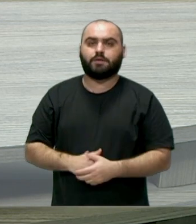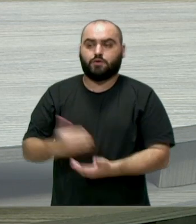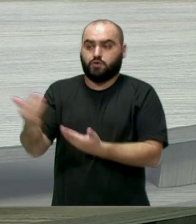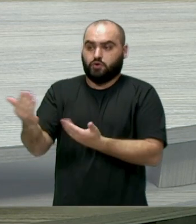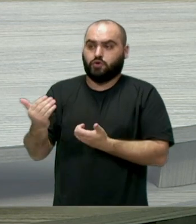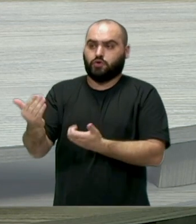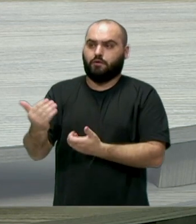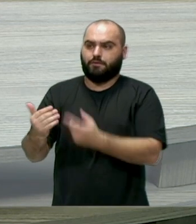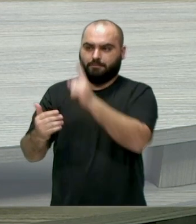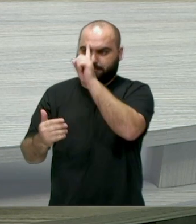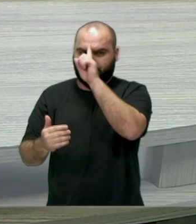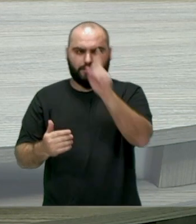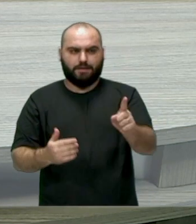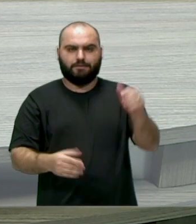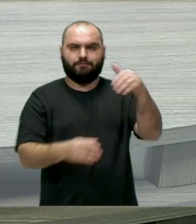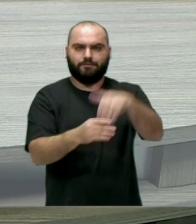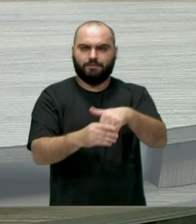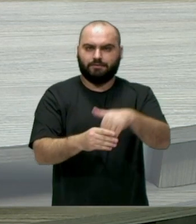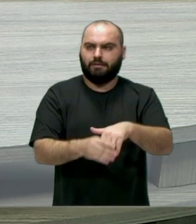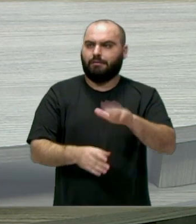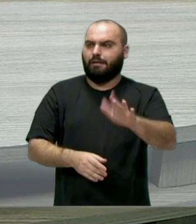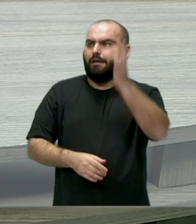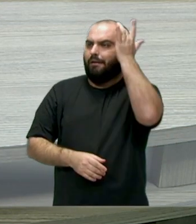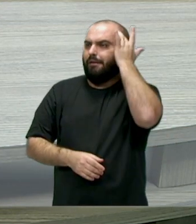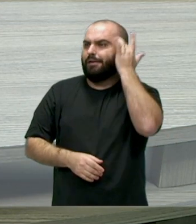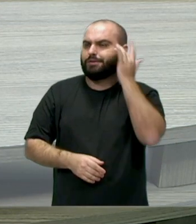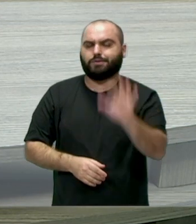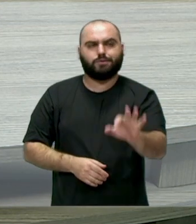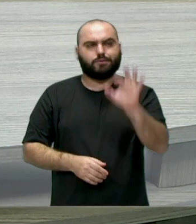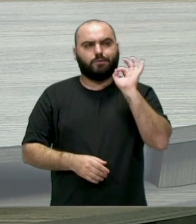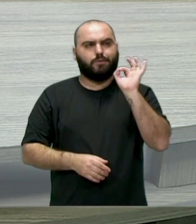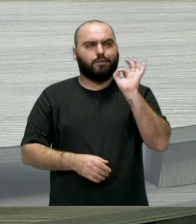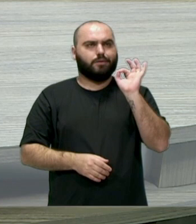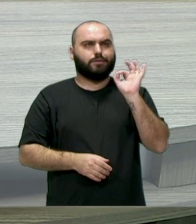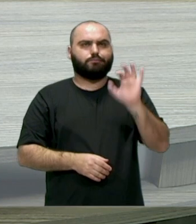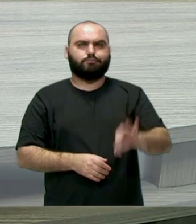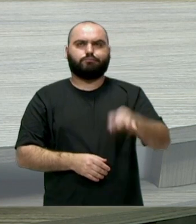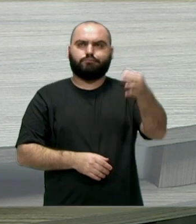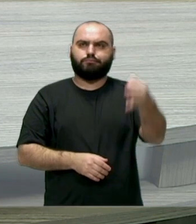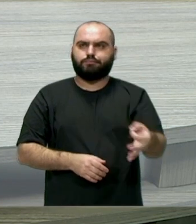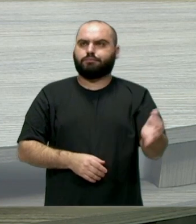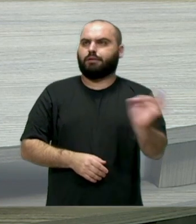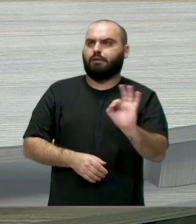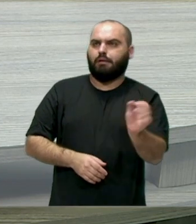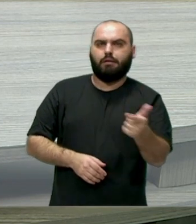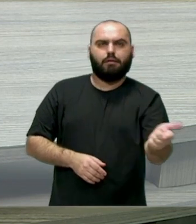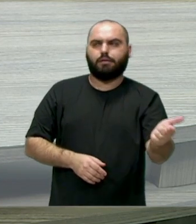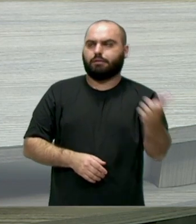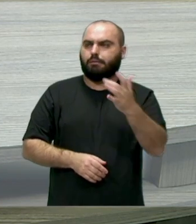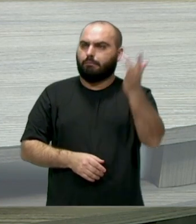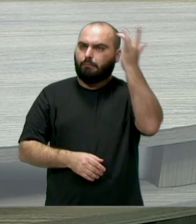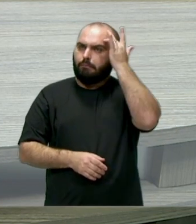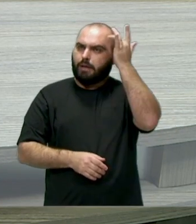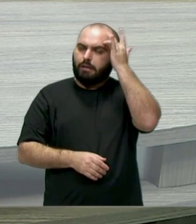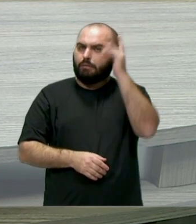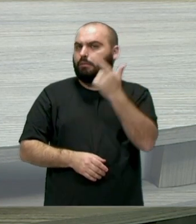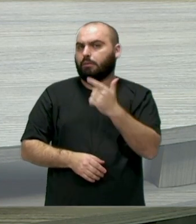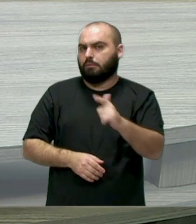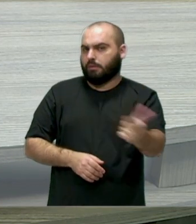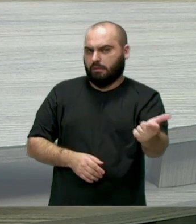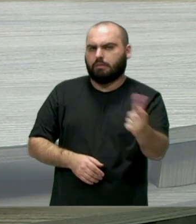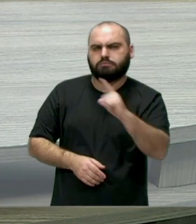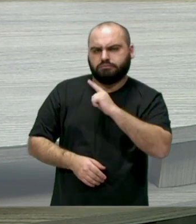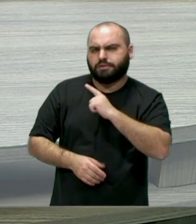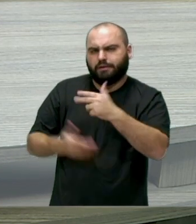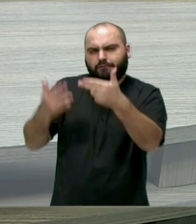para votar. Ele acha que as escolhas talvez não vão ser as mais adequadas ou que não tem a maturidade. Enfim, tem